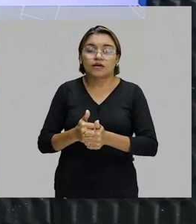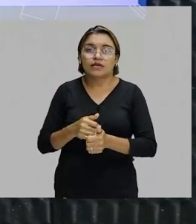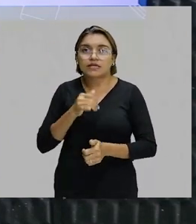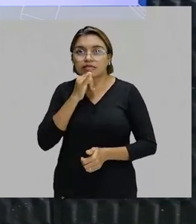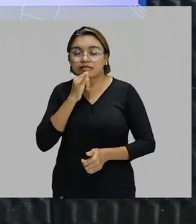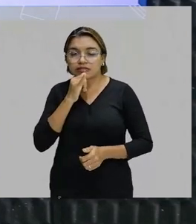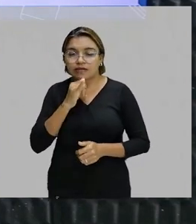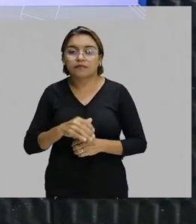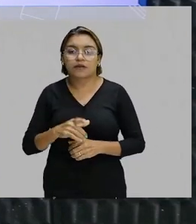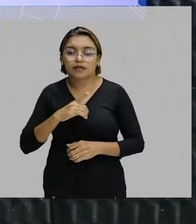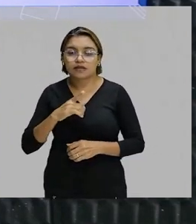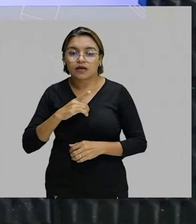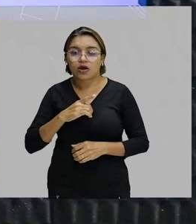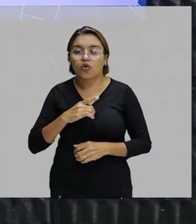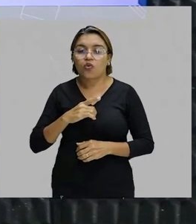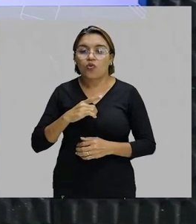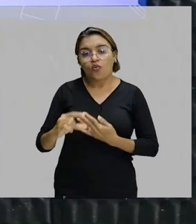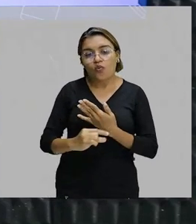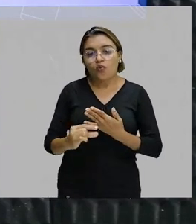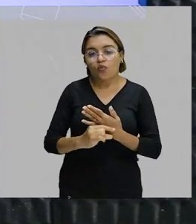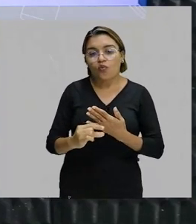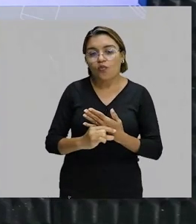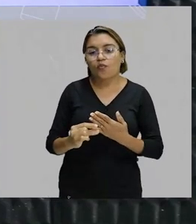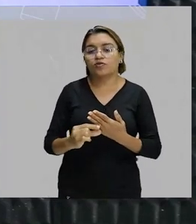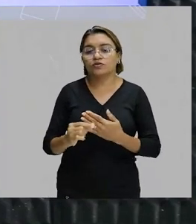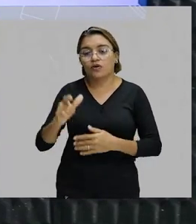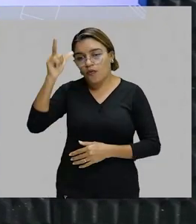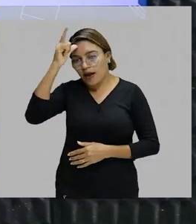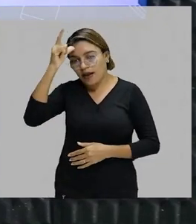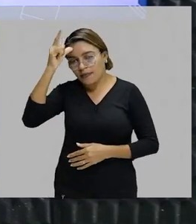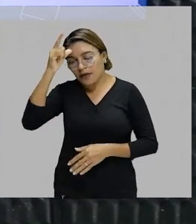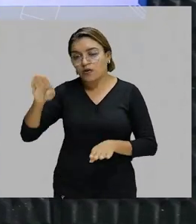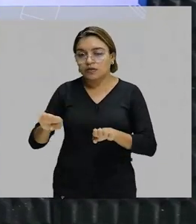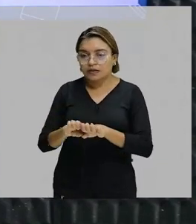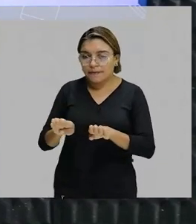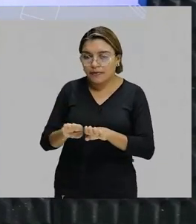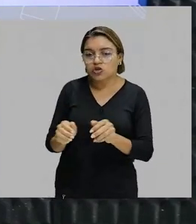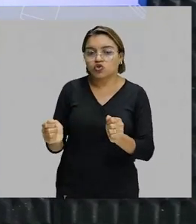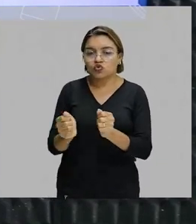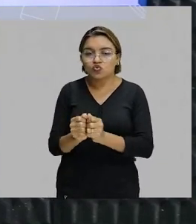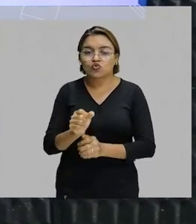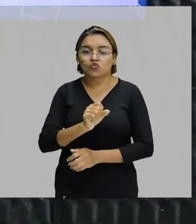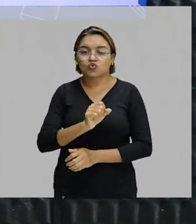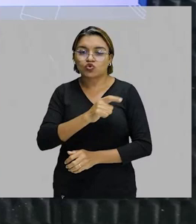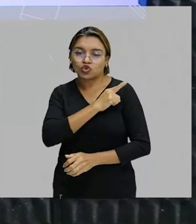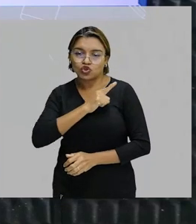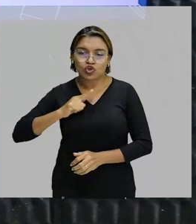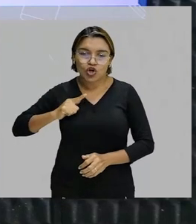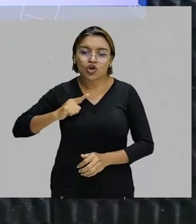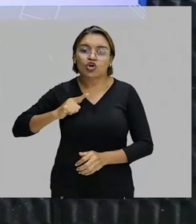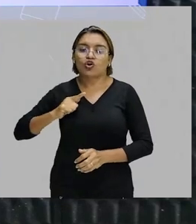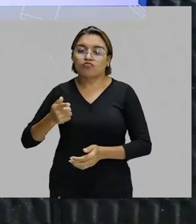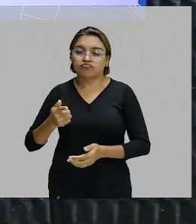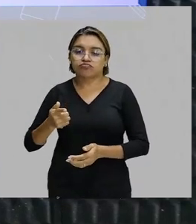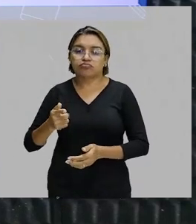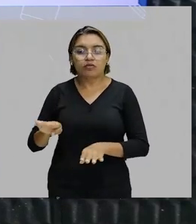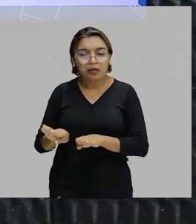Richard Wagner e o seu genro Houston chamberlin deram um toque antissemita ao